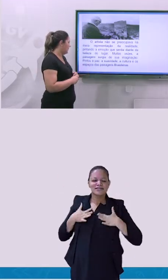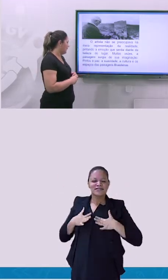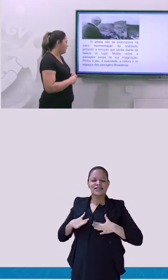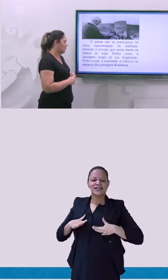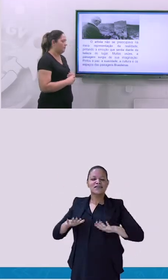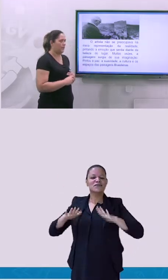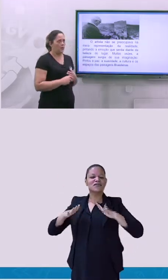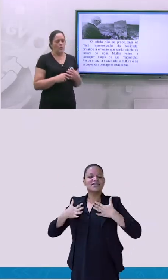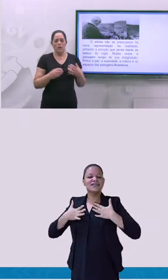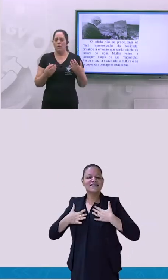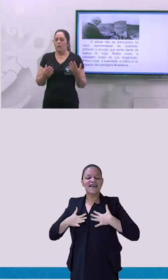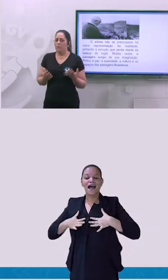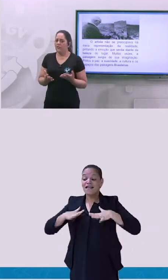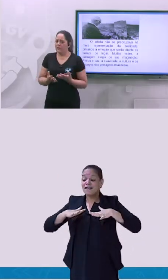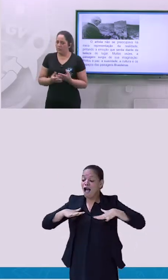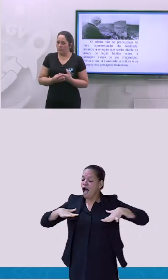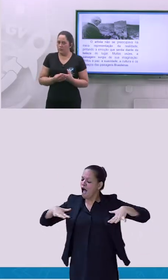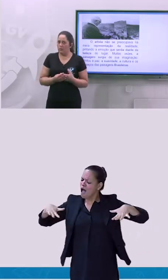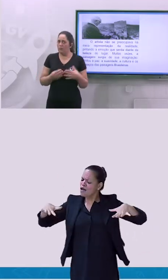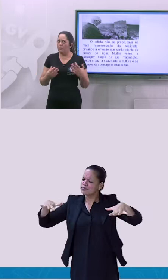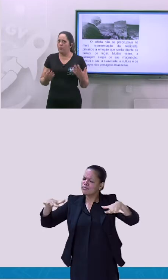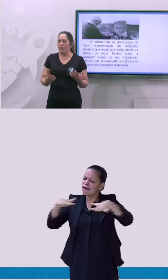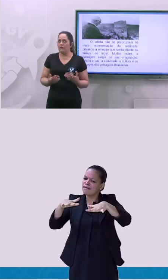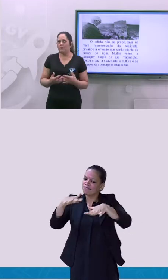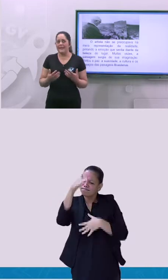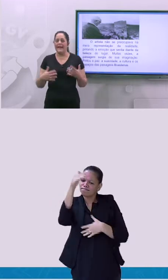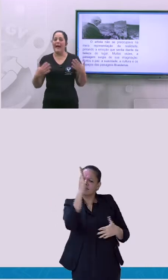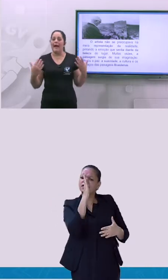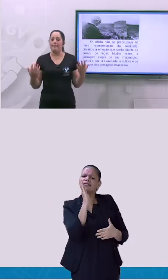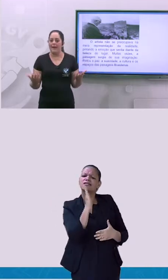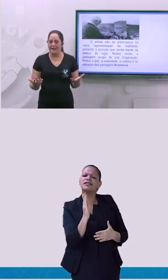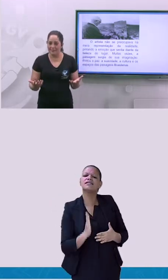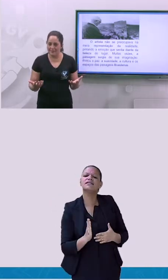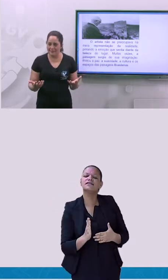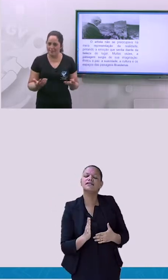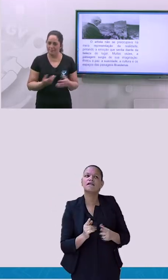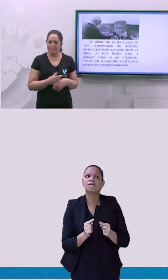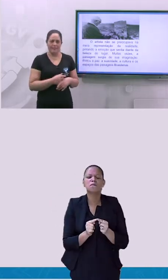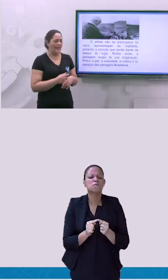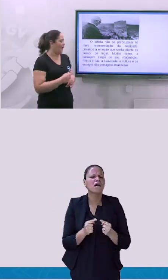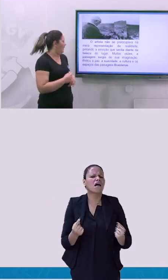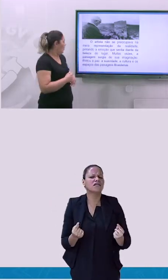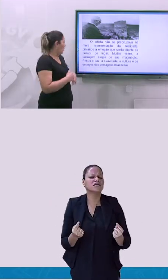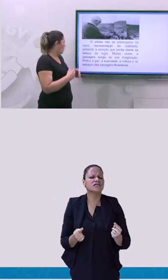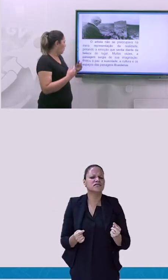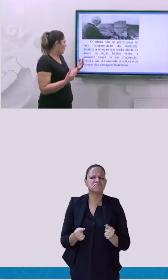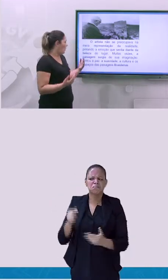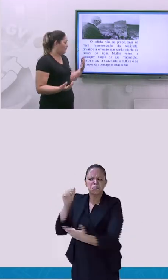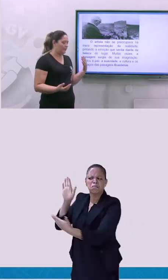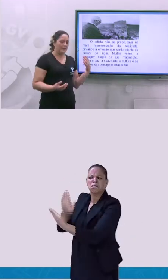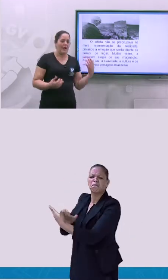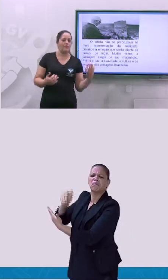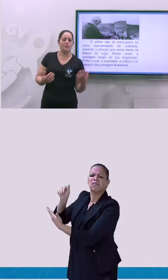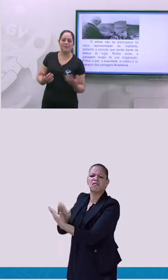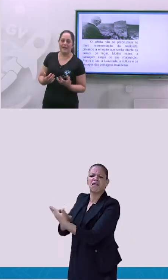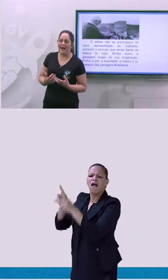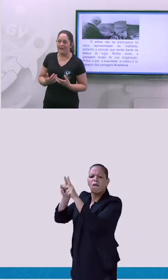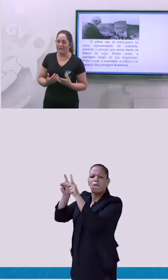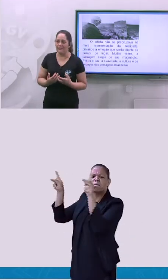paisagens brasileiras. Professora, como eu posso pintar a paz, né? Como eu posso